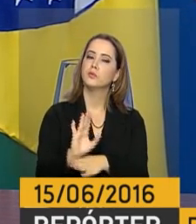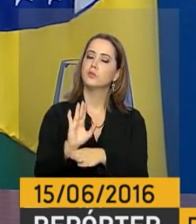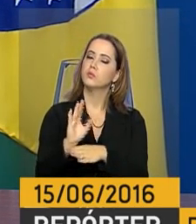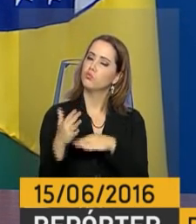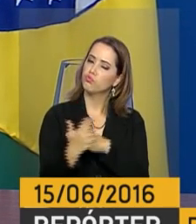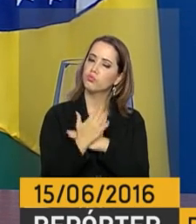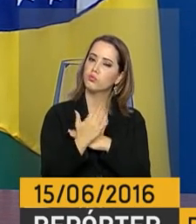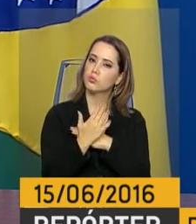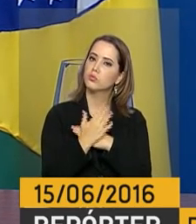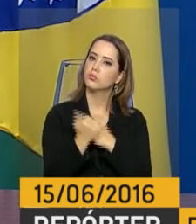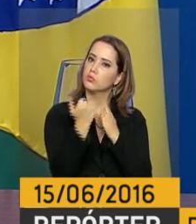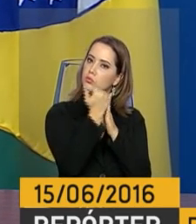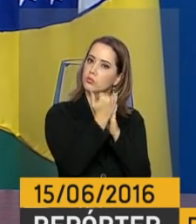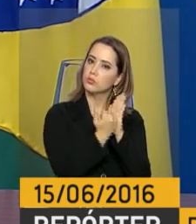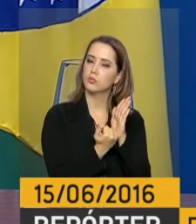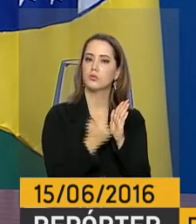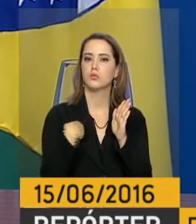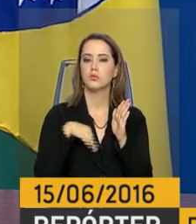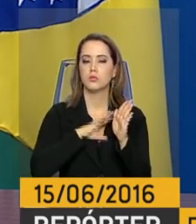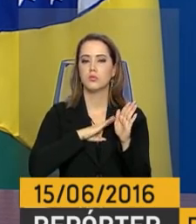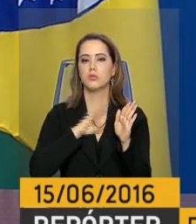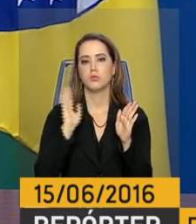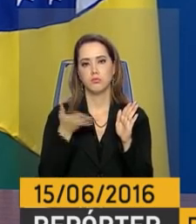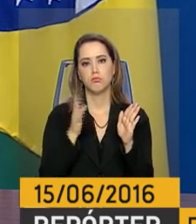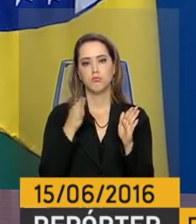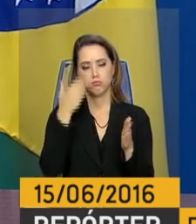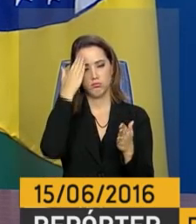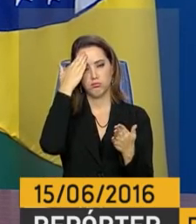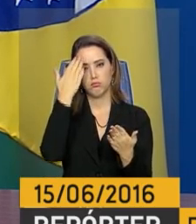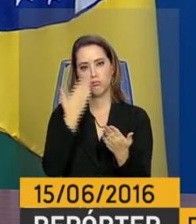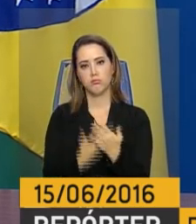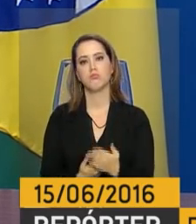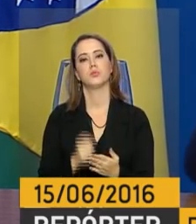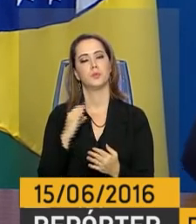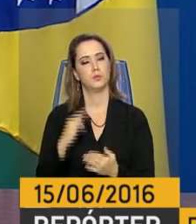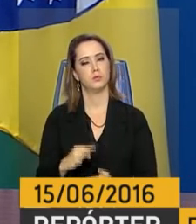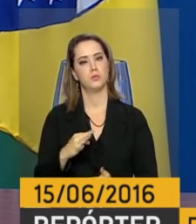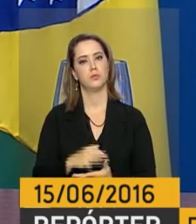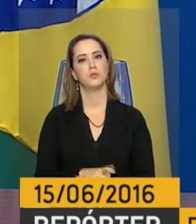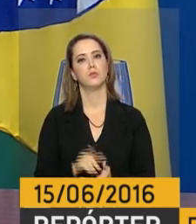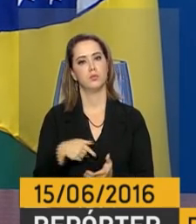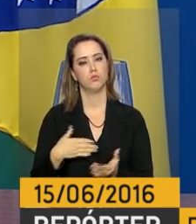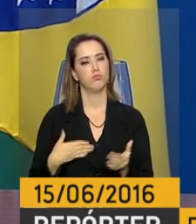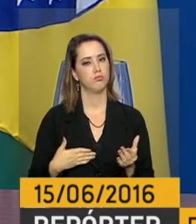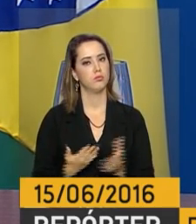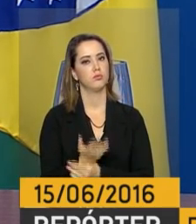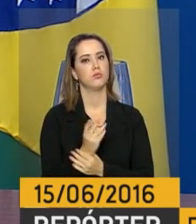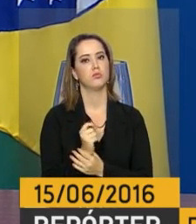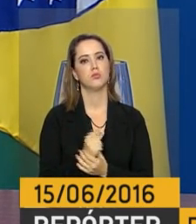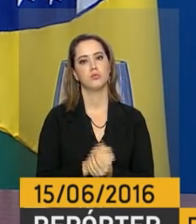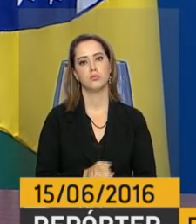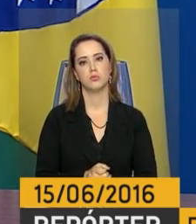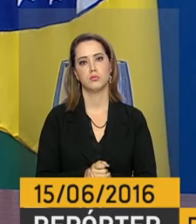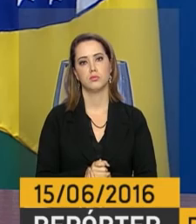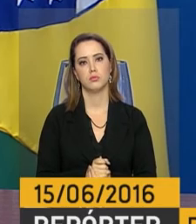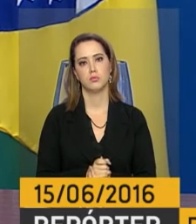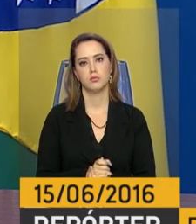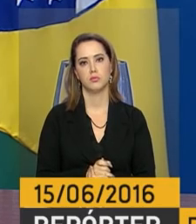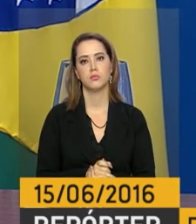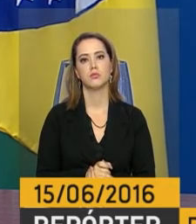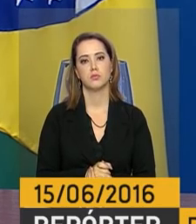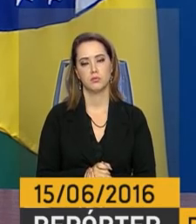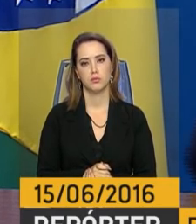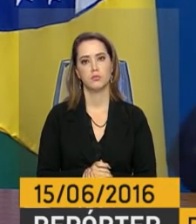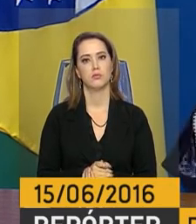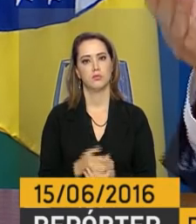a essas medidas e estamos bastante confiantes de que ela será ah